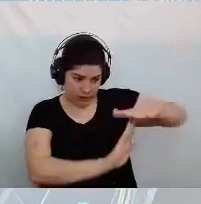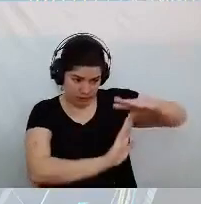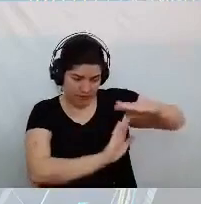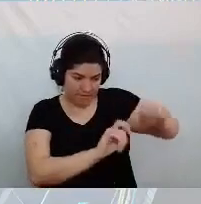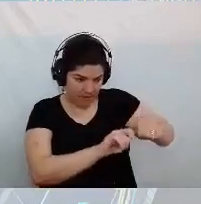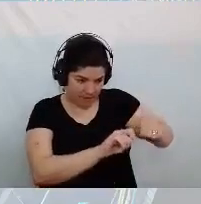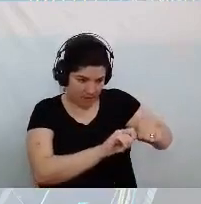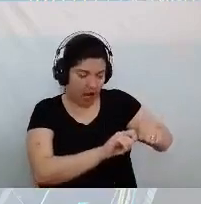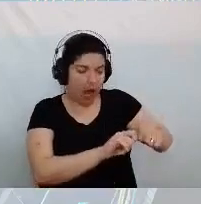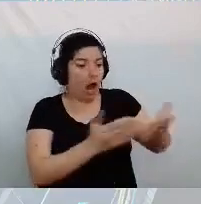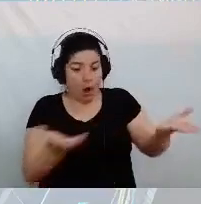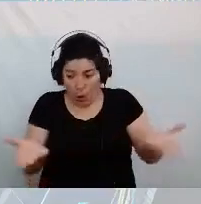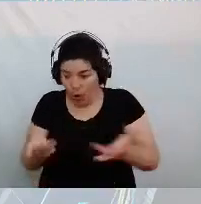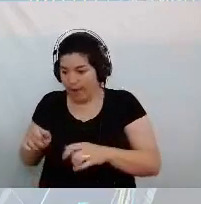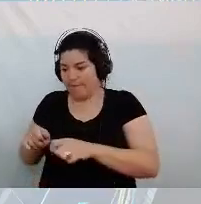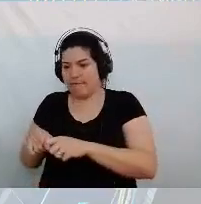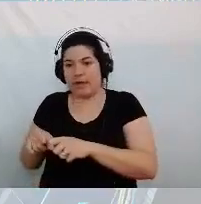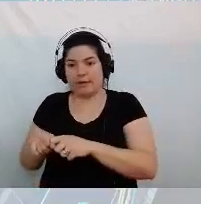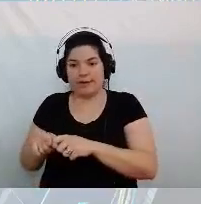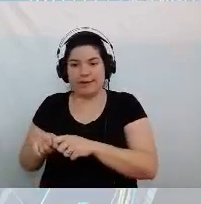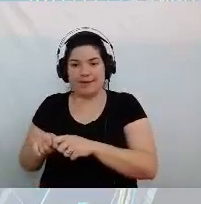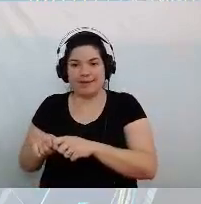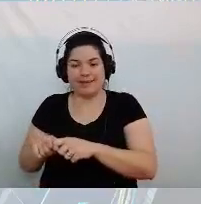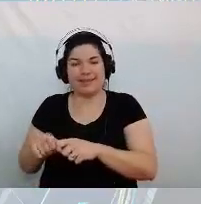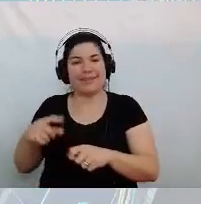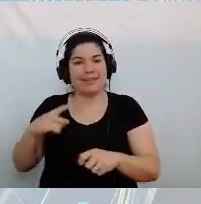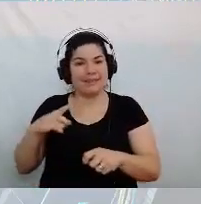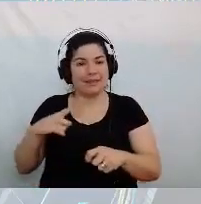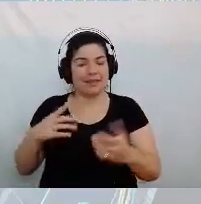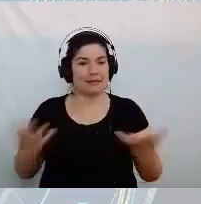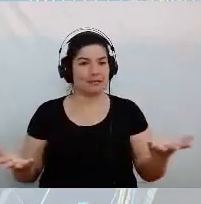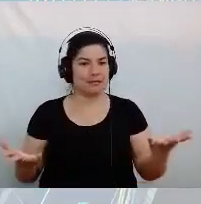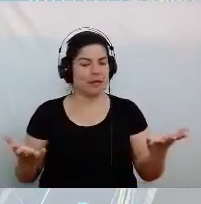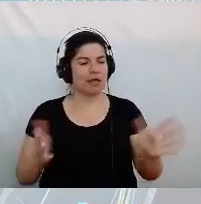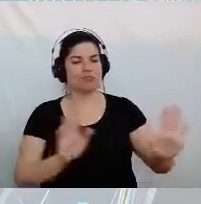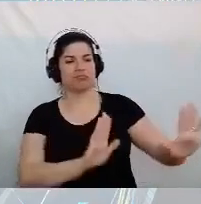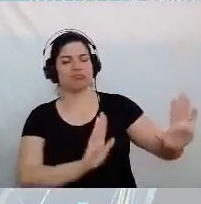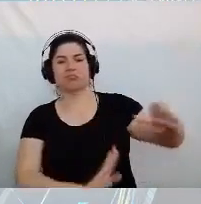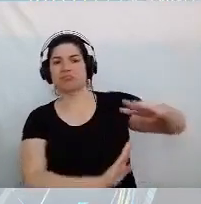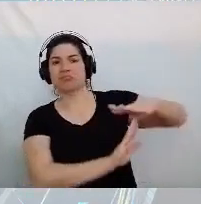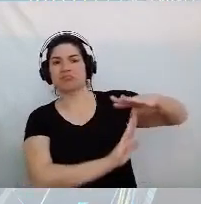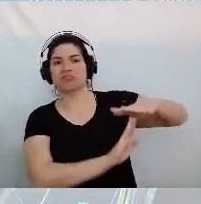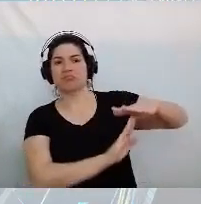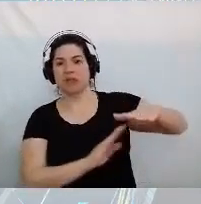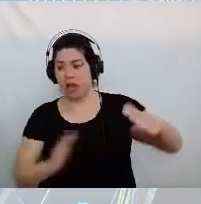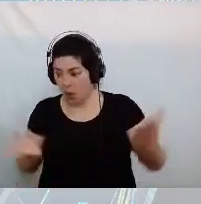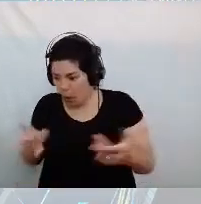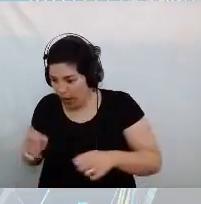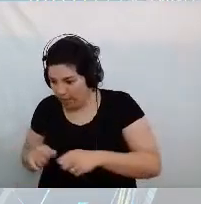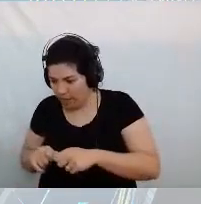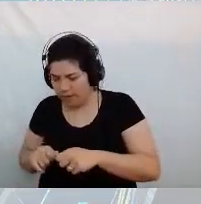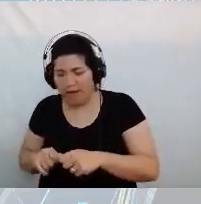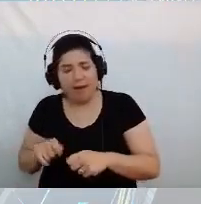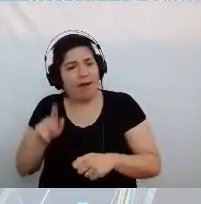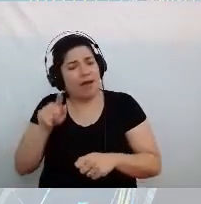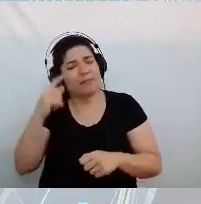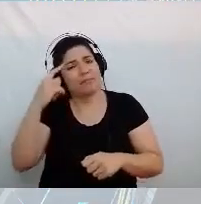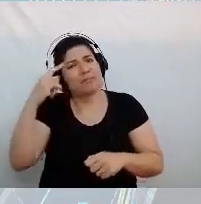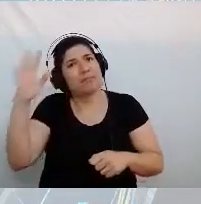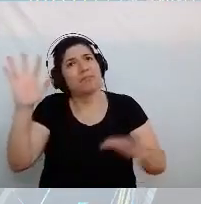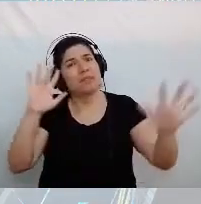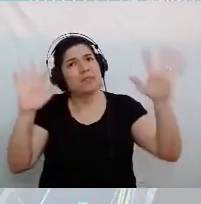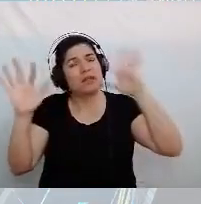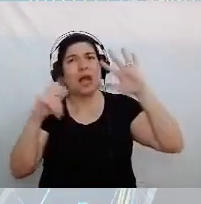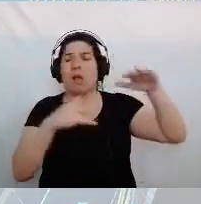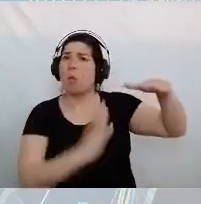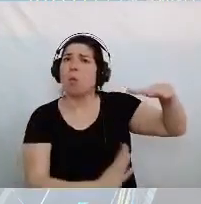tá deixando de fazer para fazer o que você tá fazendo agora é é essa acaba sendo a grande pergunta que você tem que responder quando